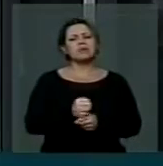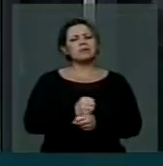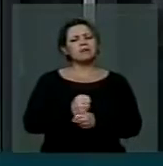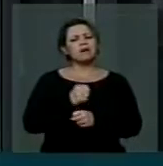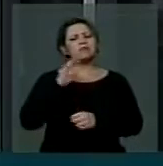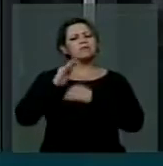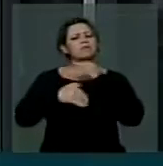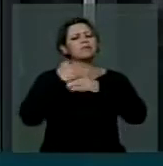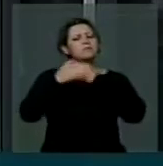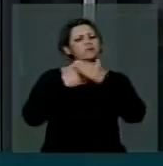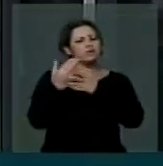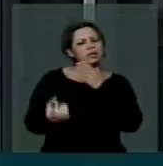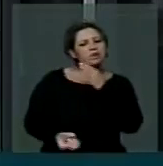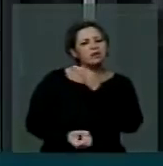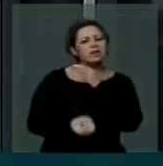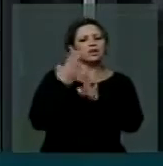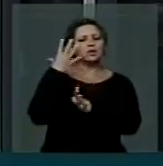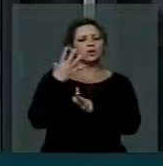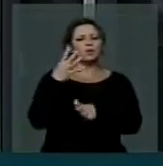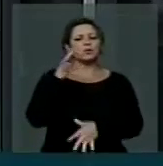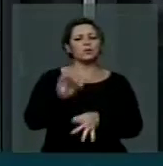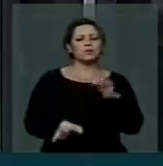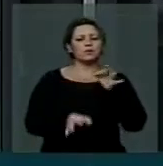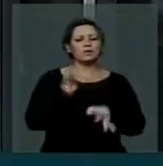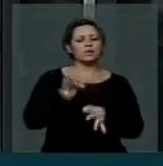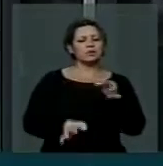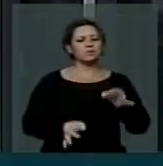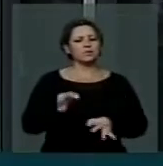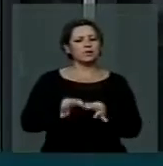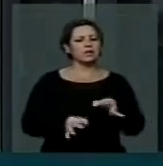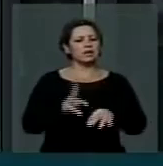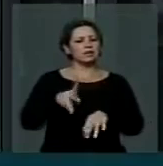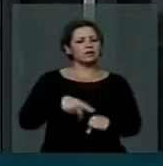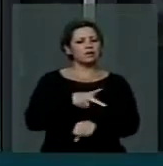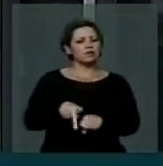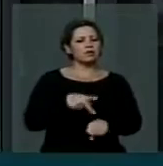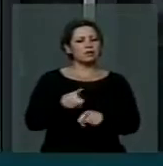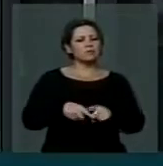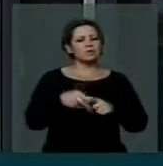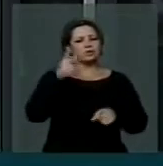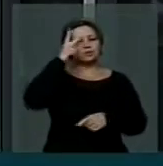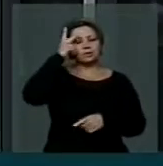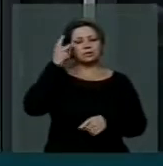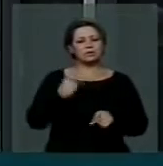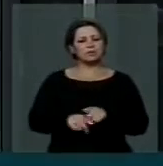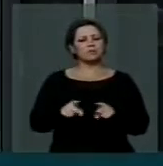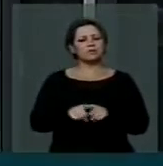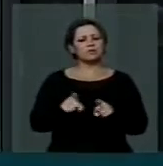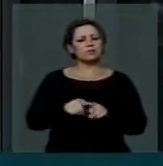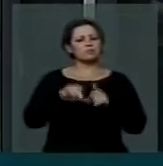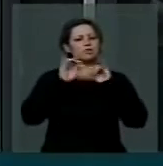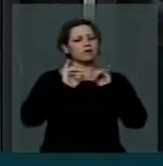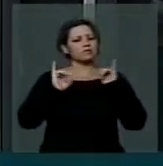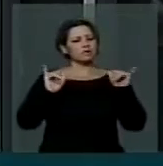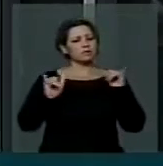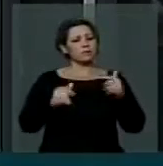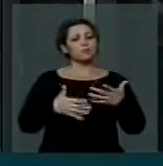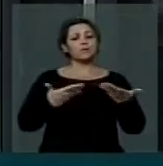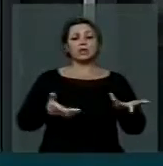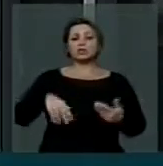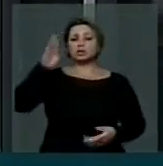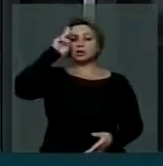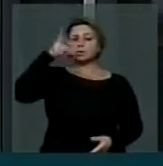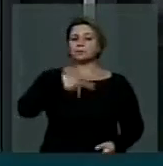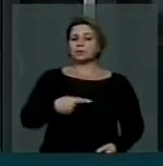o Tribunal Internacional Penal, com as virtudes e vicissitudes de sua gênese, como também já foi dito. Senhor